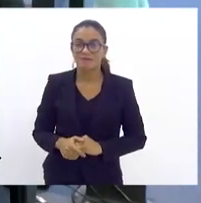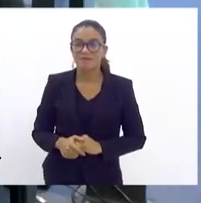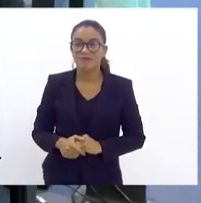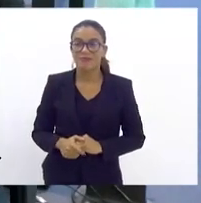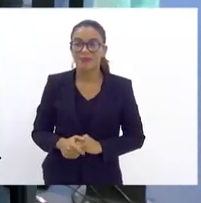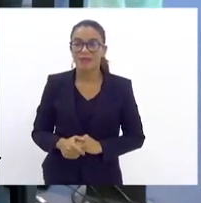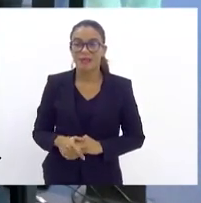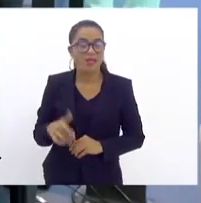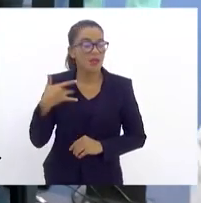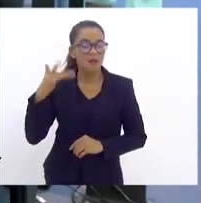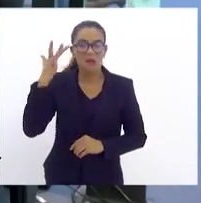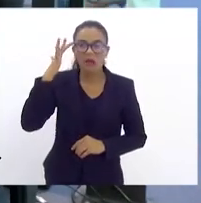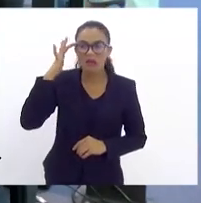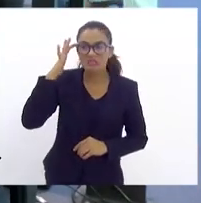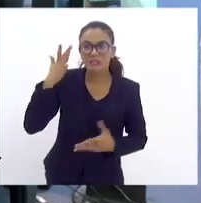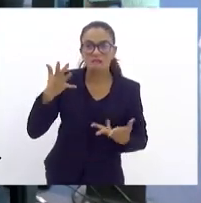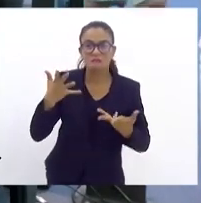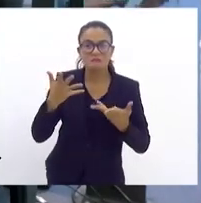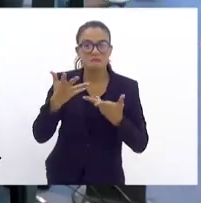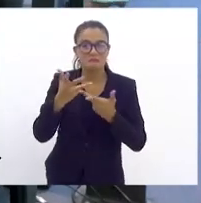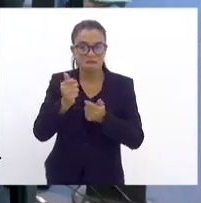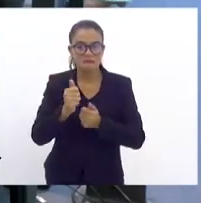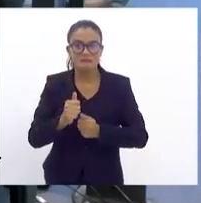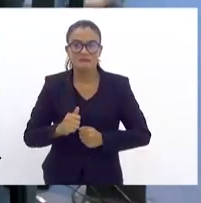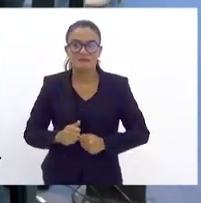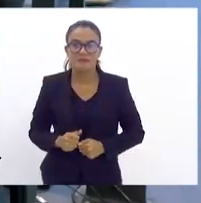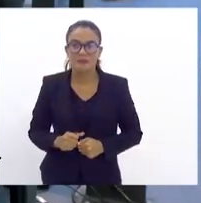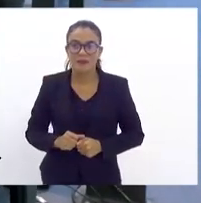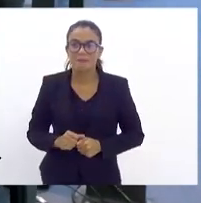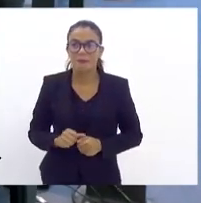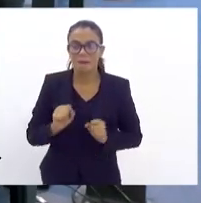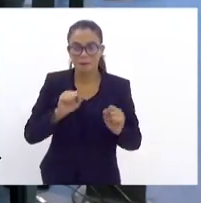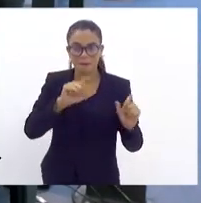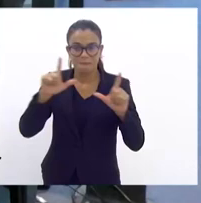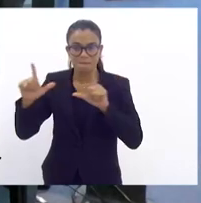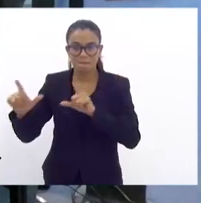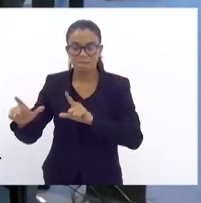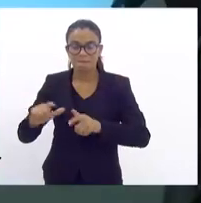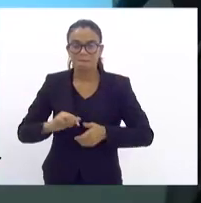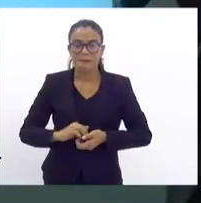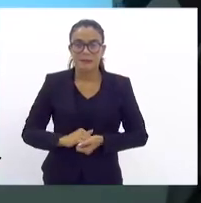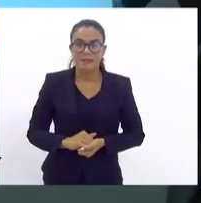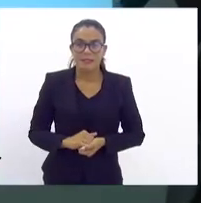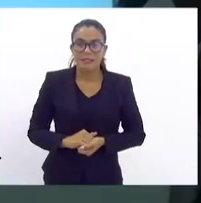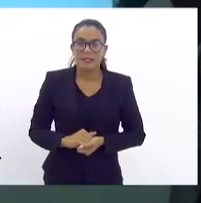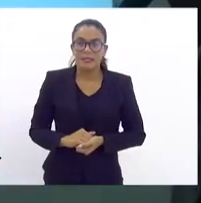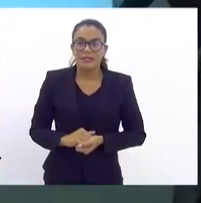é brilhante essa luz que ela trouxe dentro desse artigo pode passar por favor